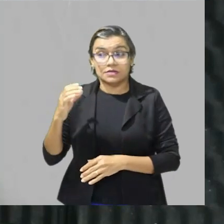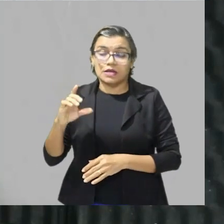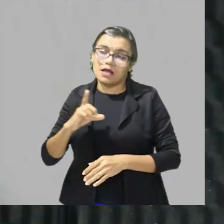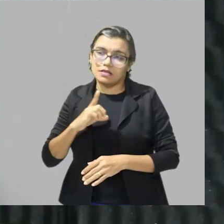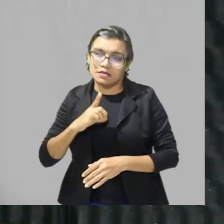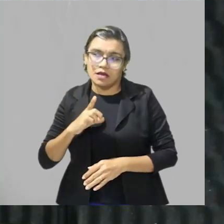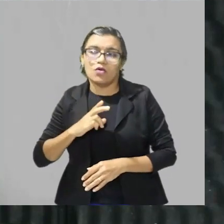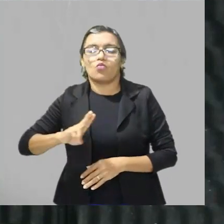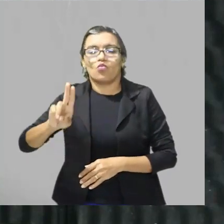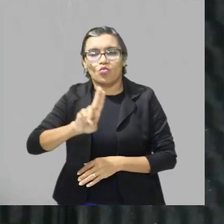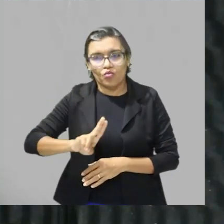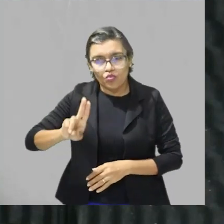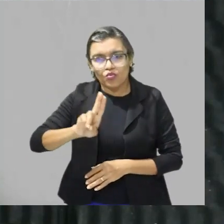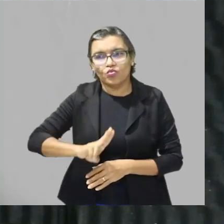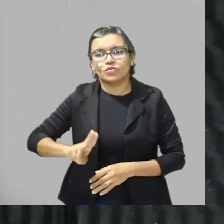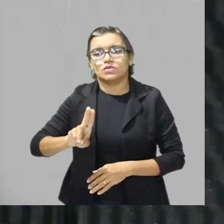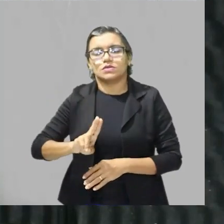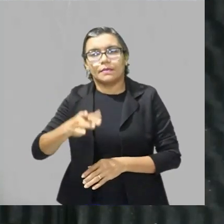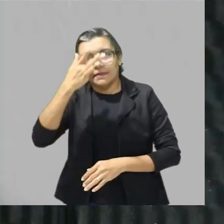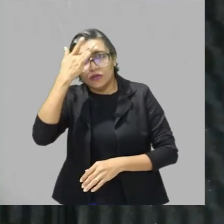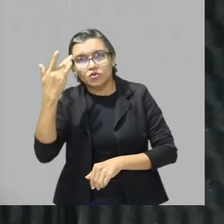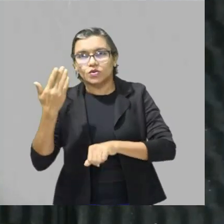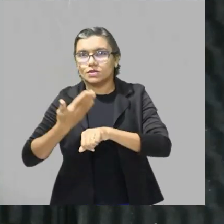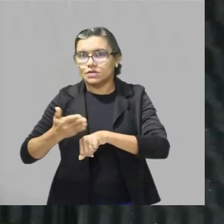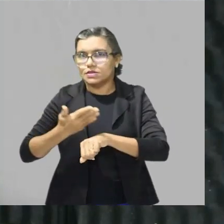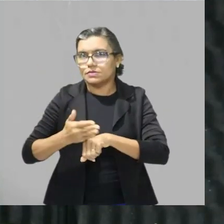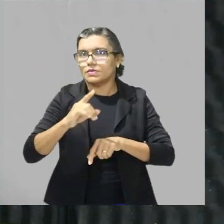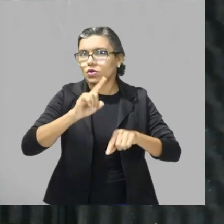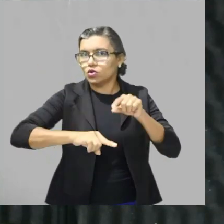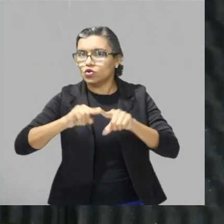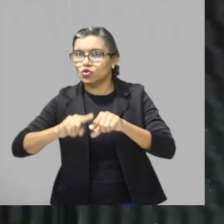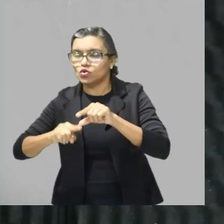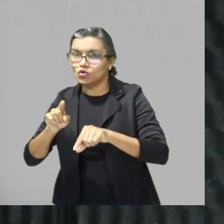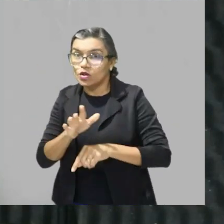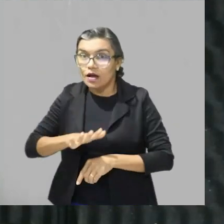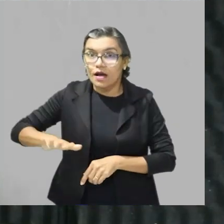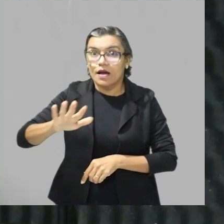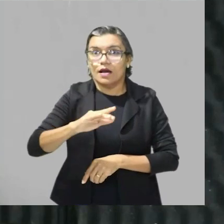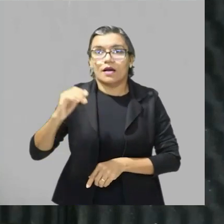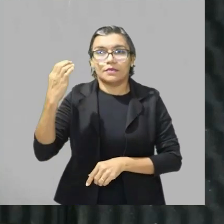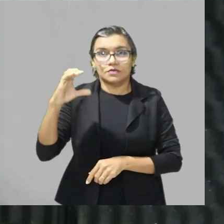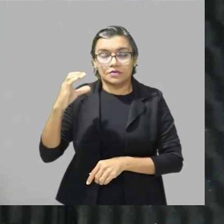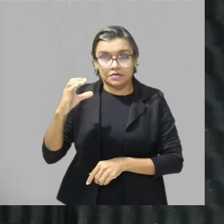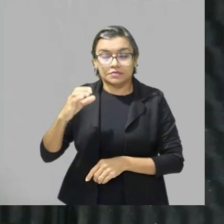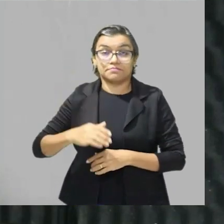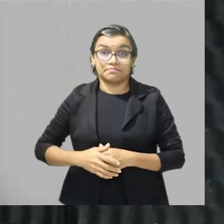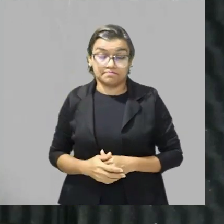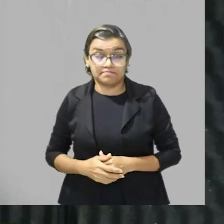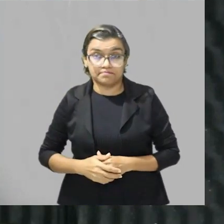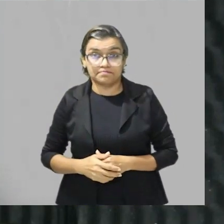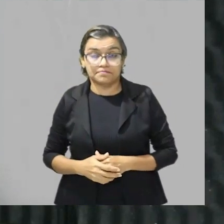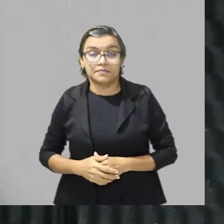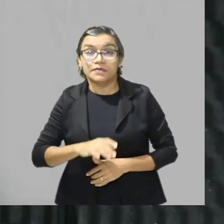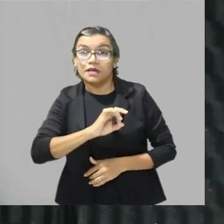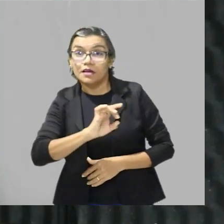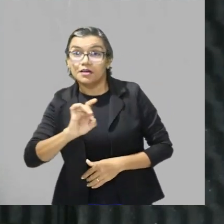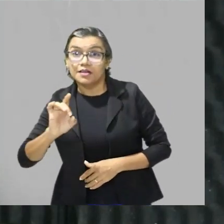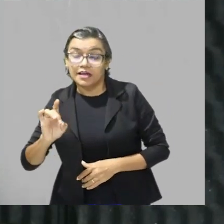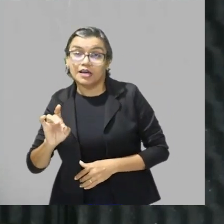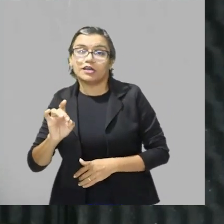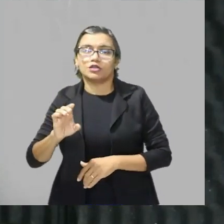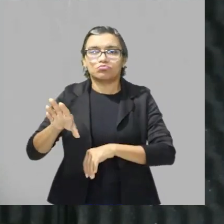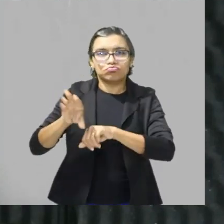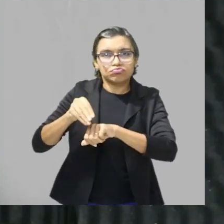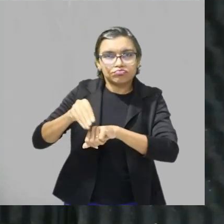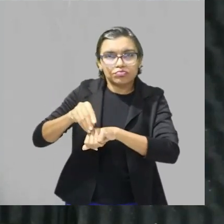prevalência da utilização Por parte dos seus praticantes de instrumentalidade que o campo científico forjou e tornou disponível ou seja cada progressão